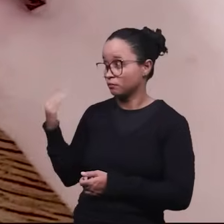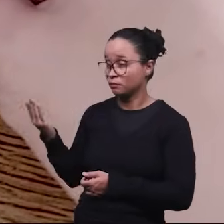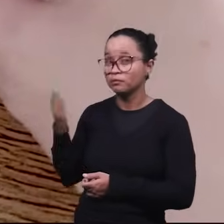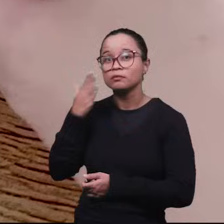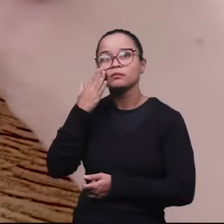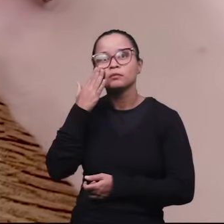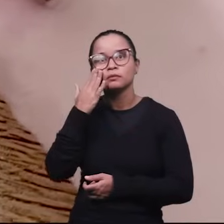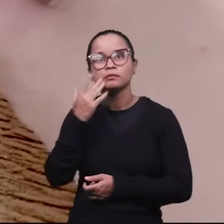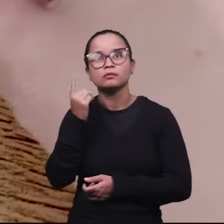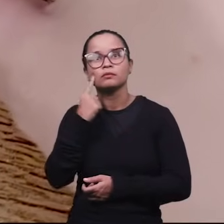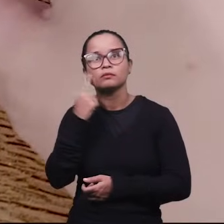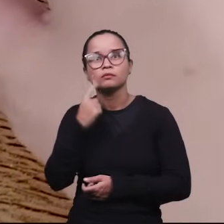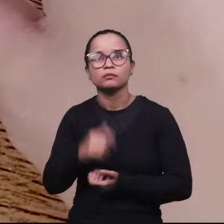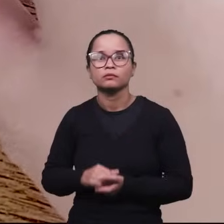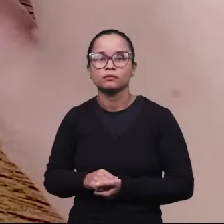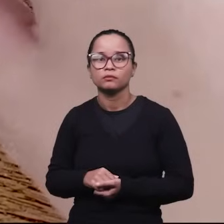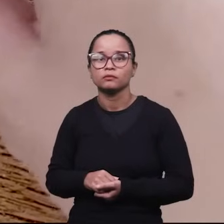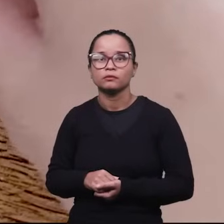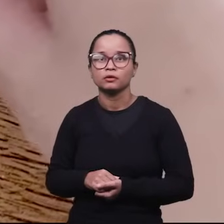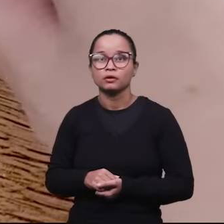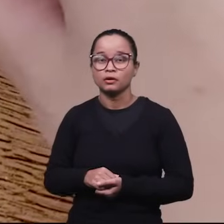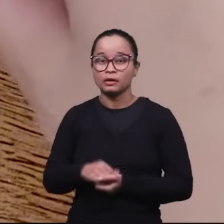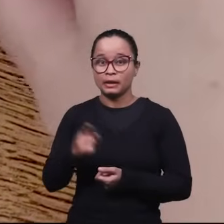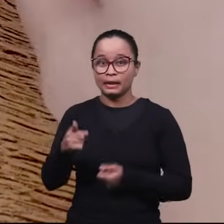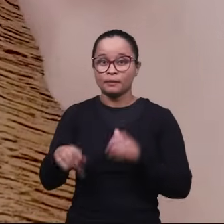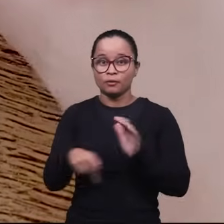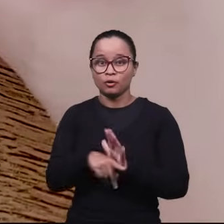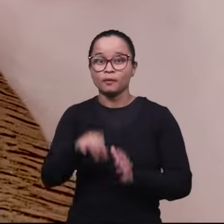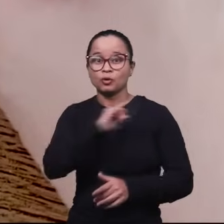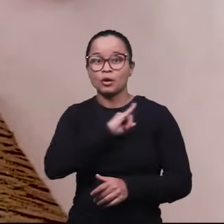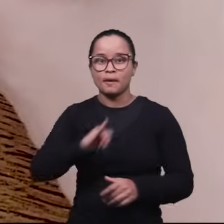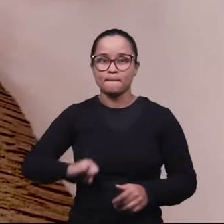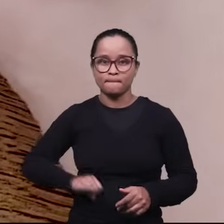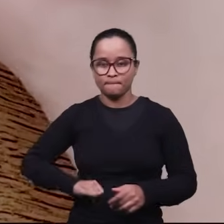moeda do tributo do Império Romano.